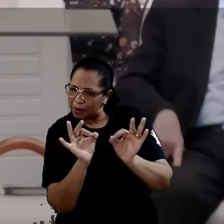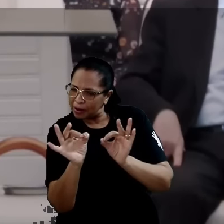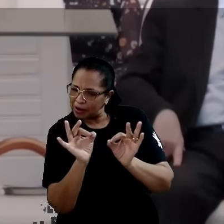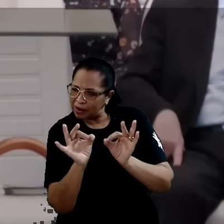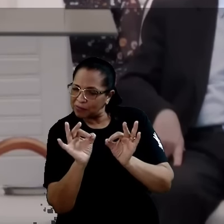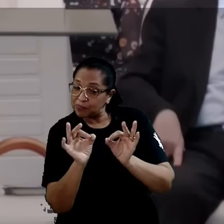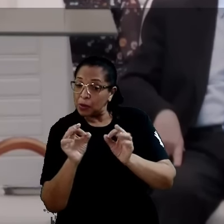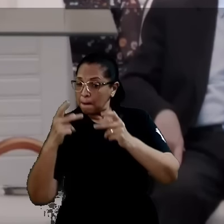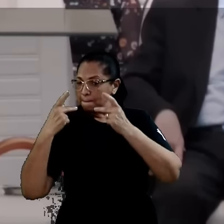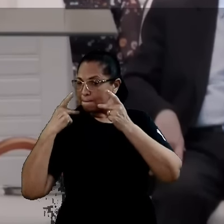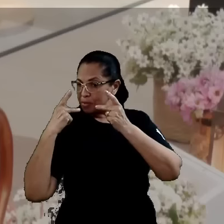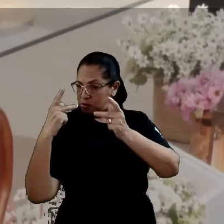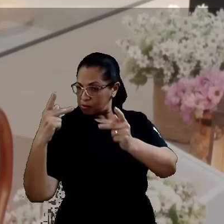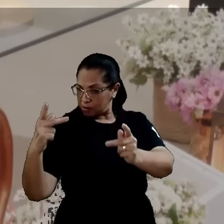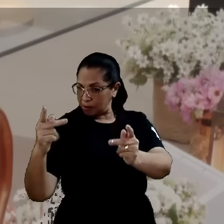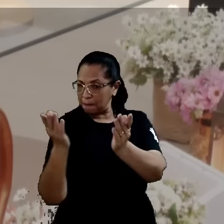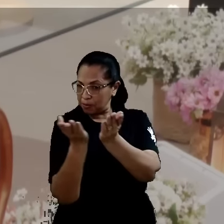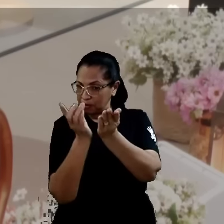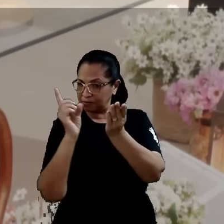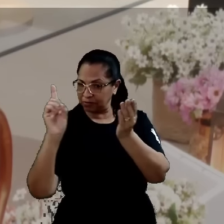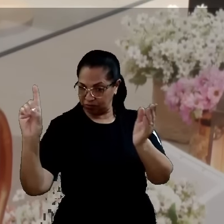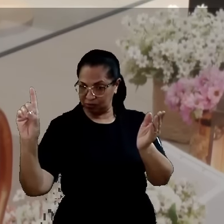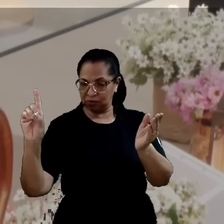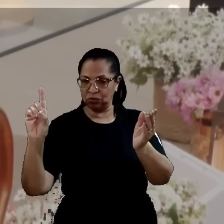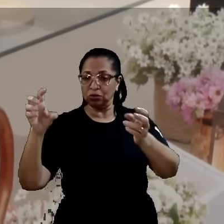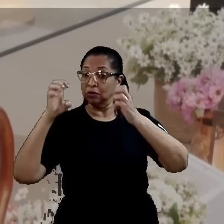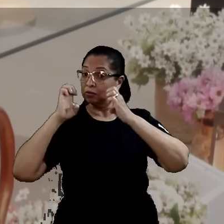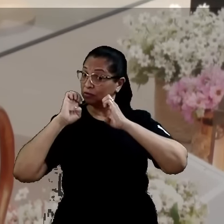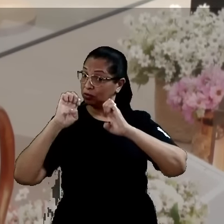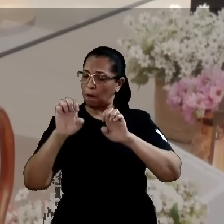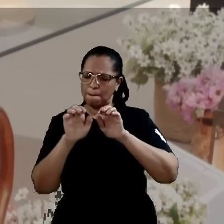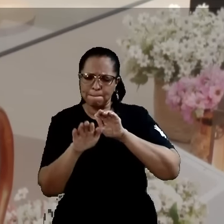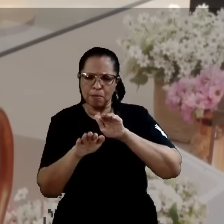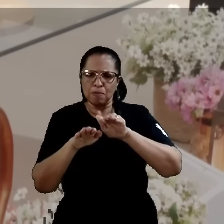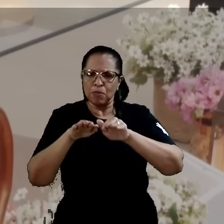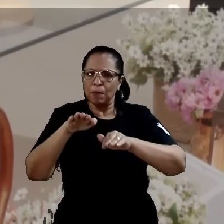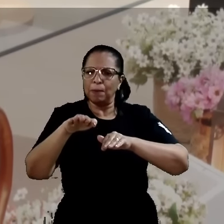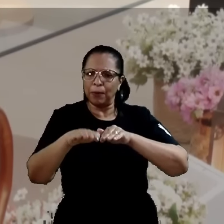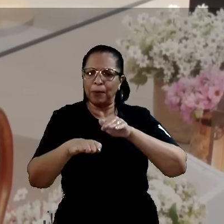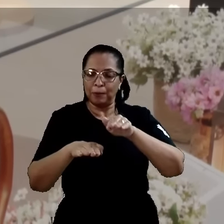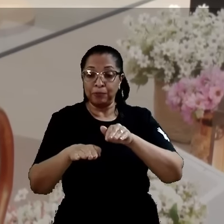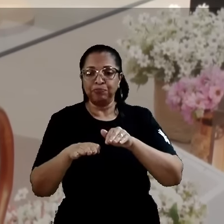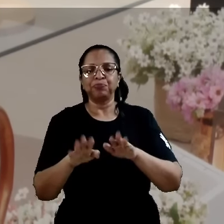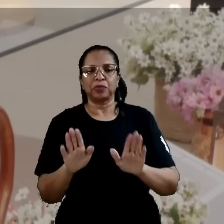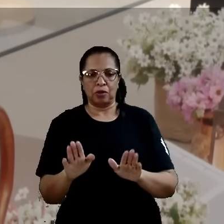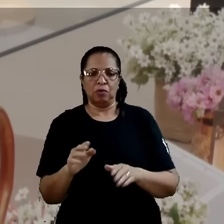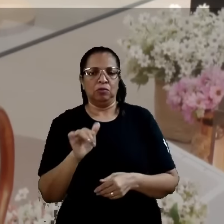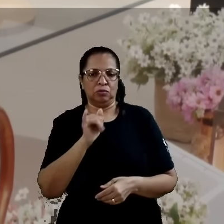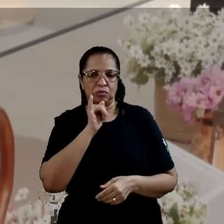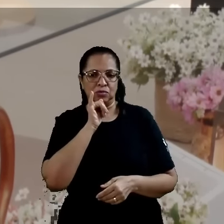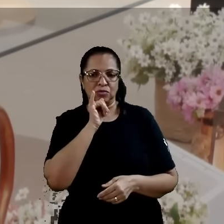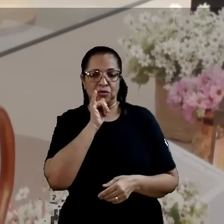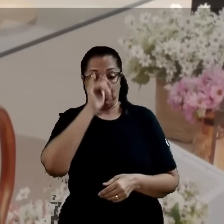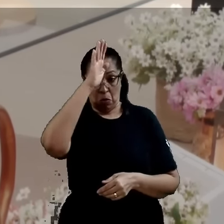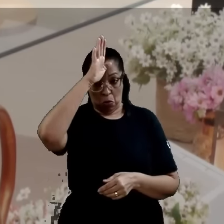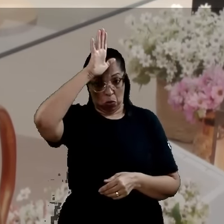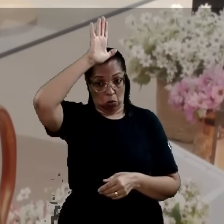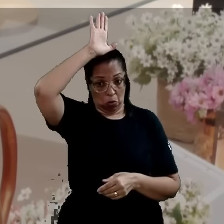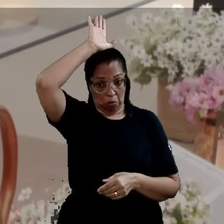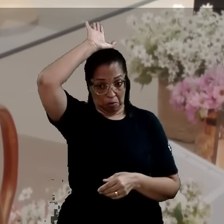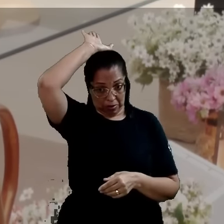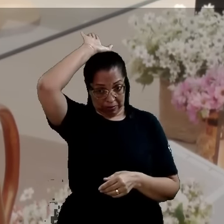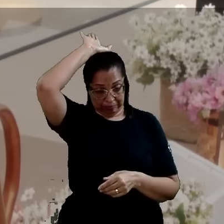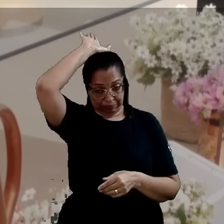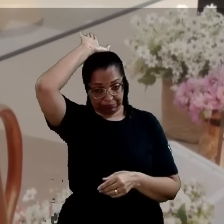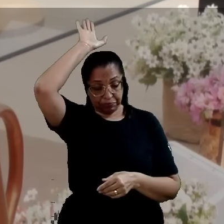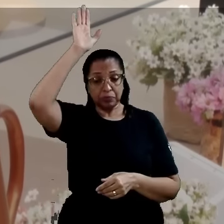do Evangelho os calçados que eram usados pelos soldados Romanos segundo a figura que Paulo apresenta a